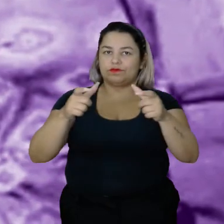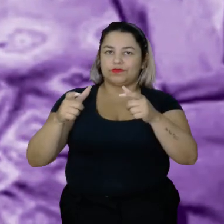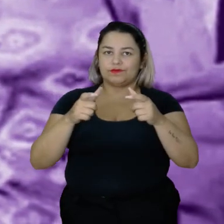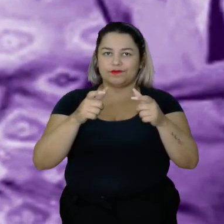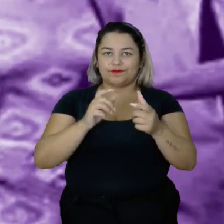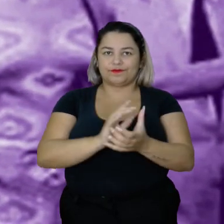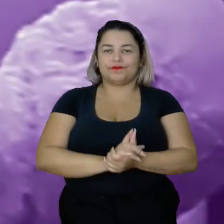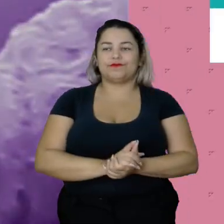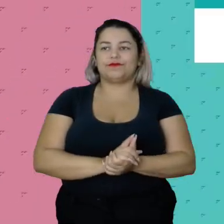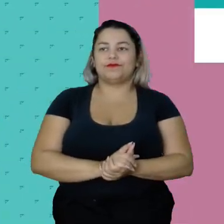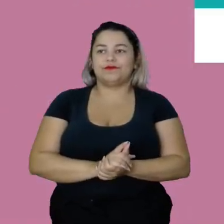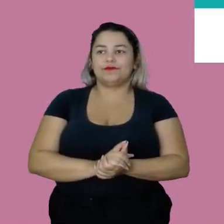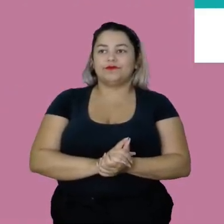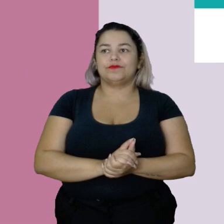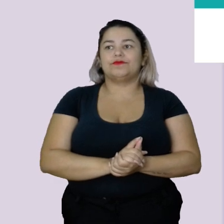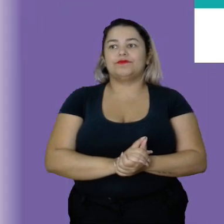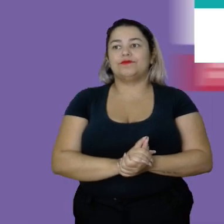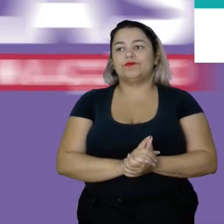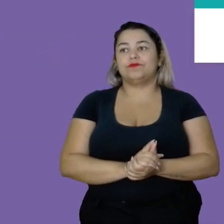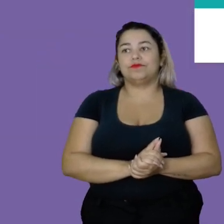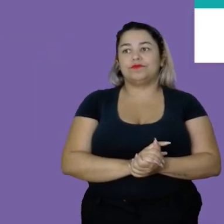de poder.